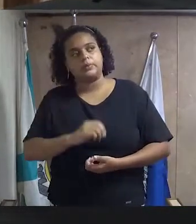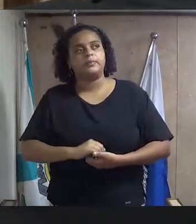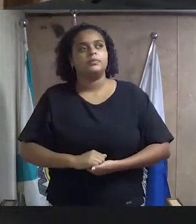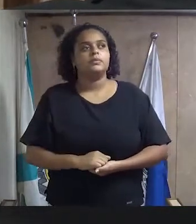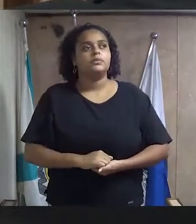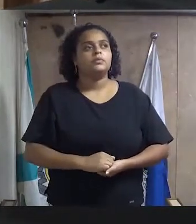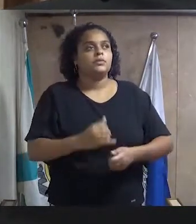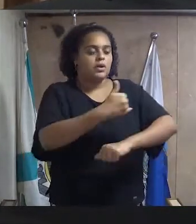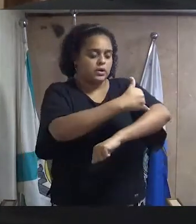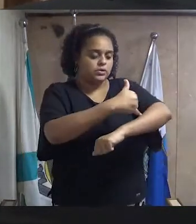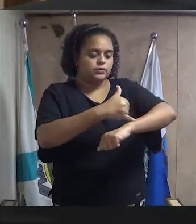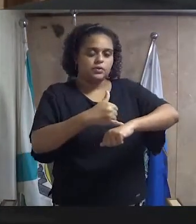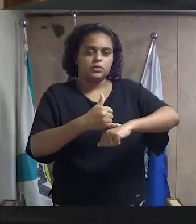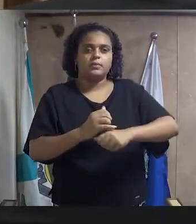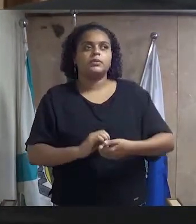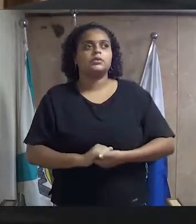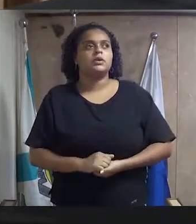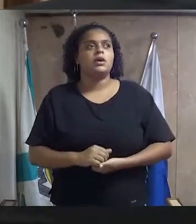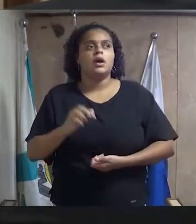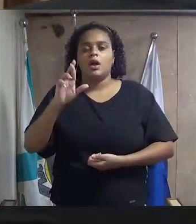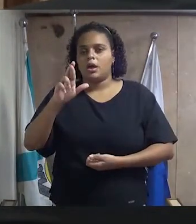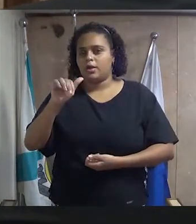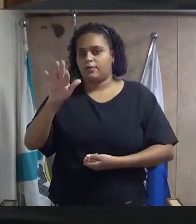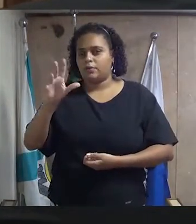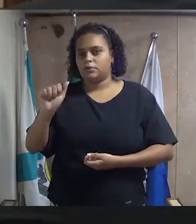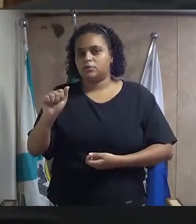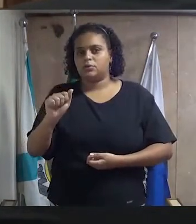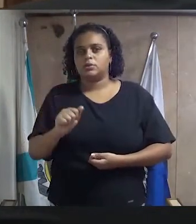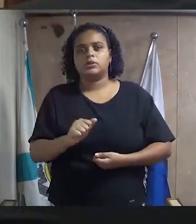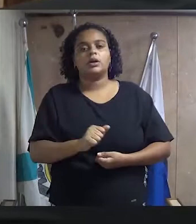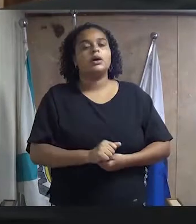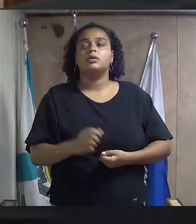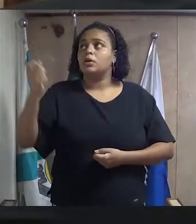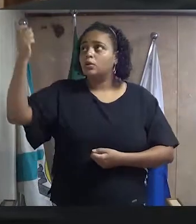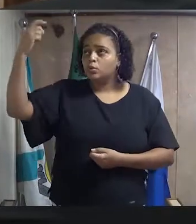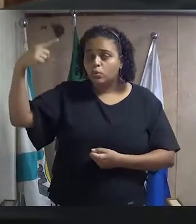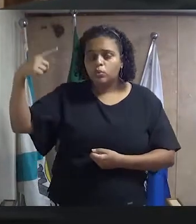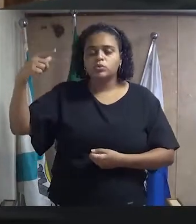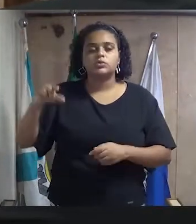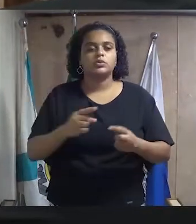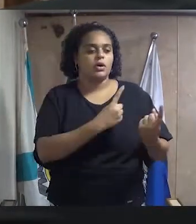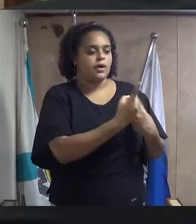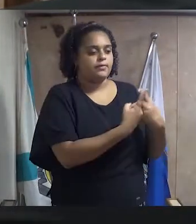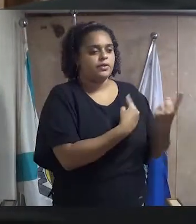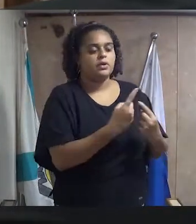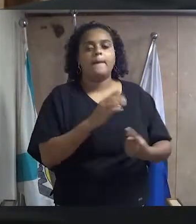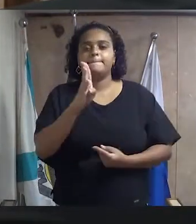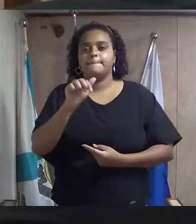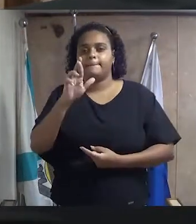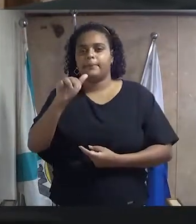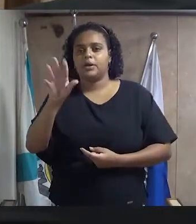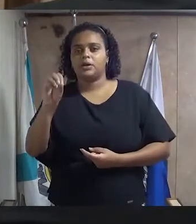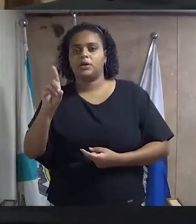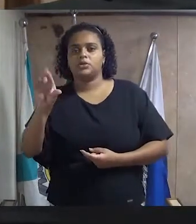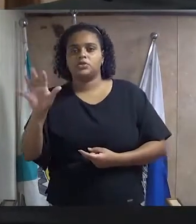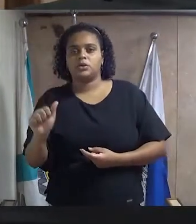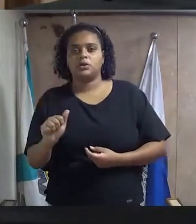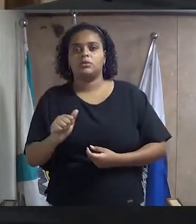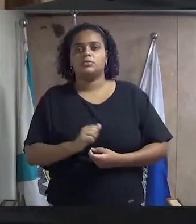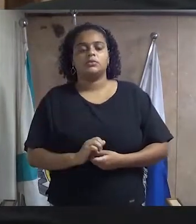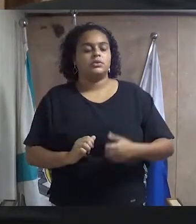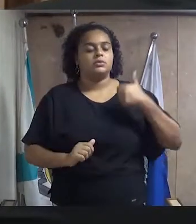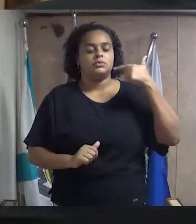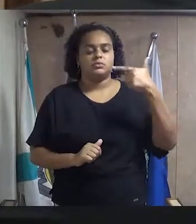prefeito asfaltamento, revitalização e iluminação pública ao longo da Avenida Branca Dias, Tamburo,